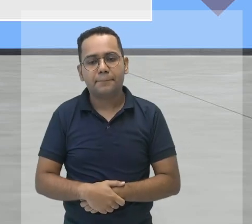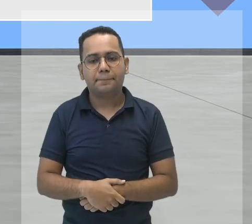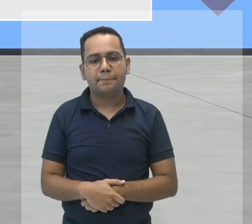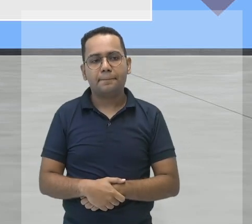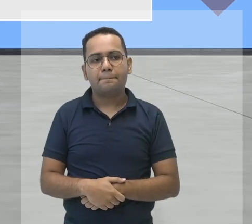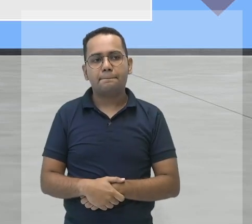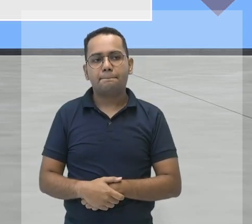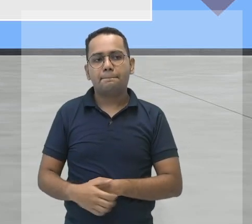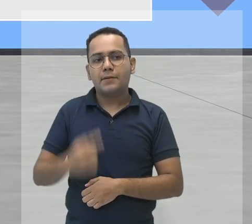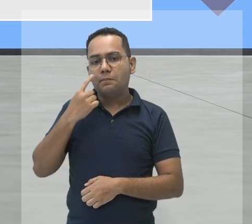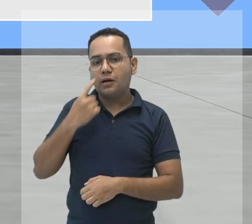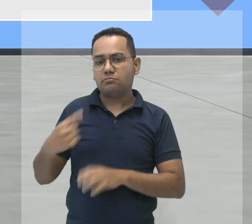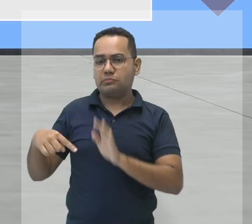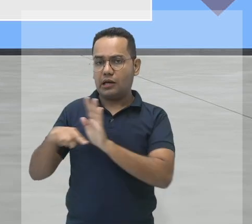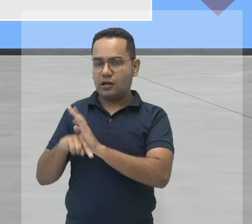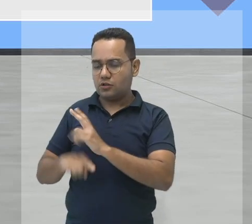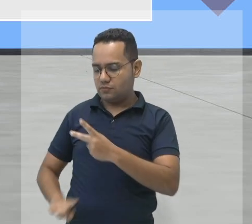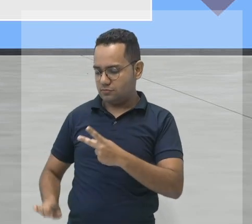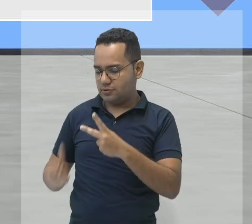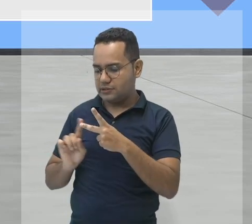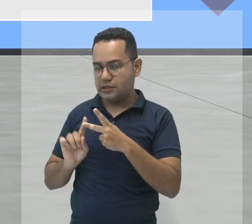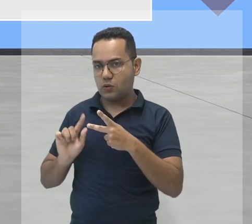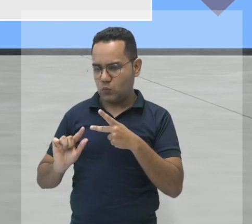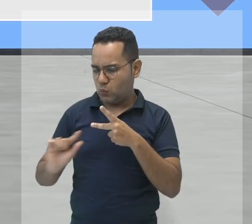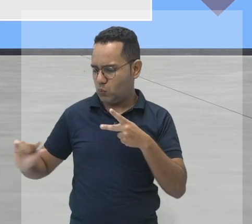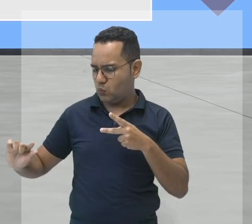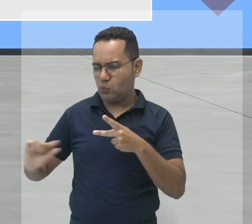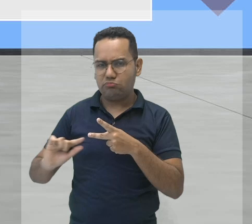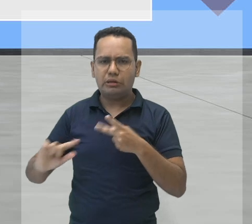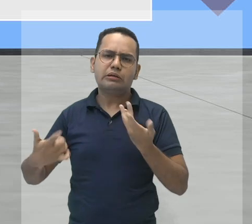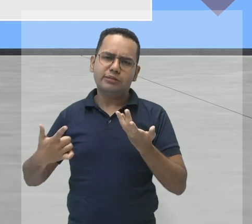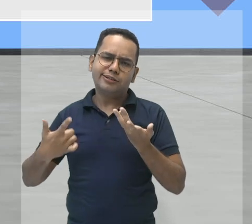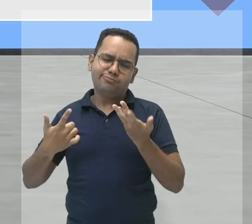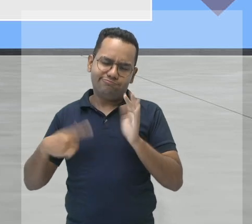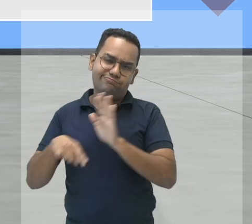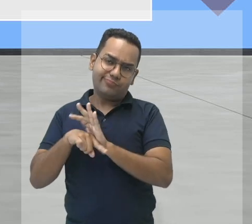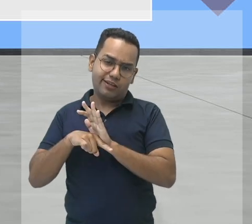União Europeia, certo? Então a perda da soberania é um ponto ali